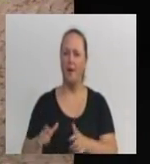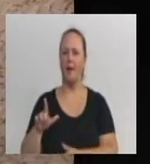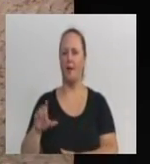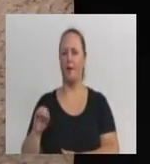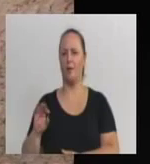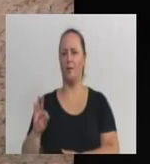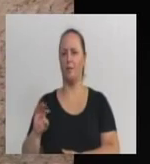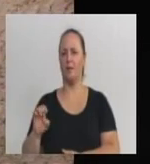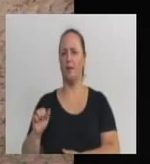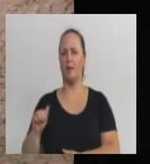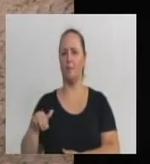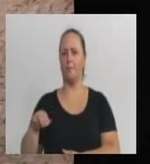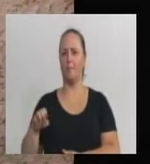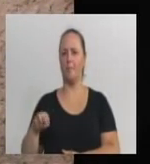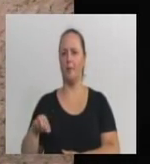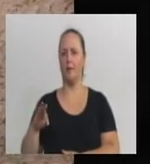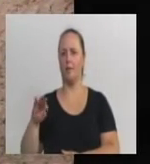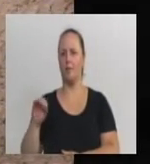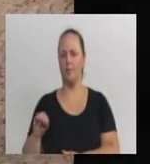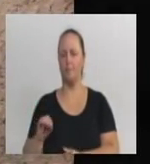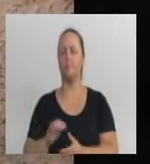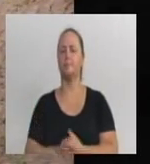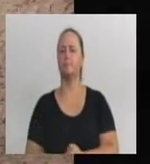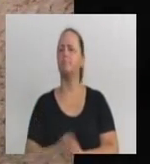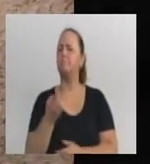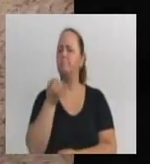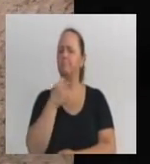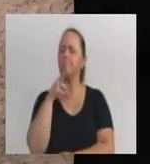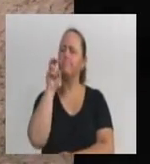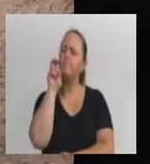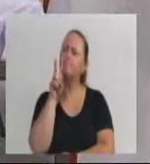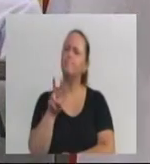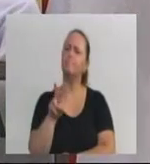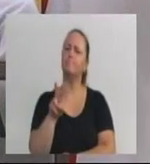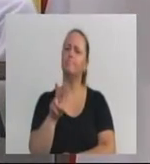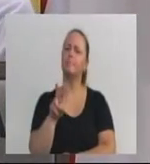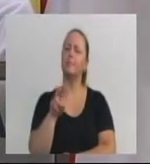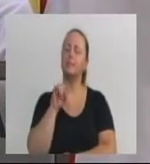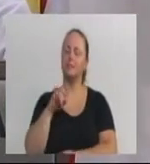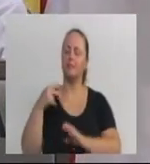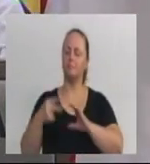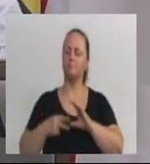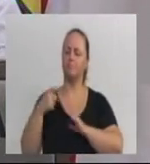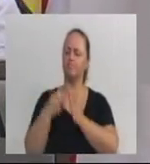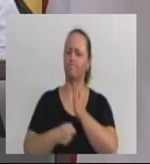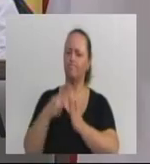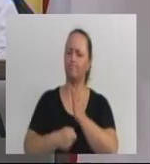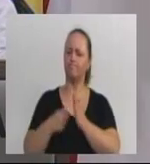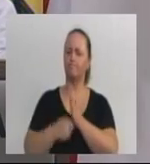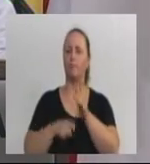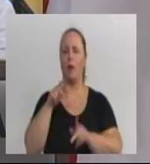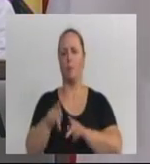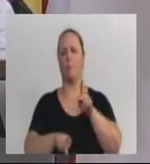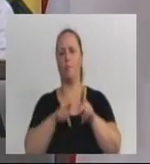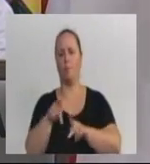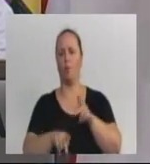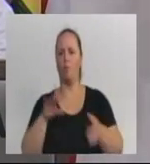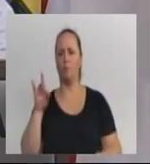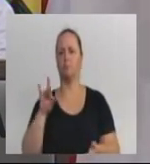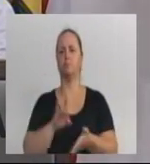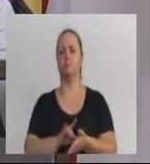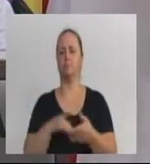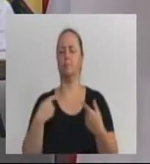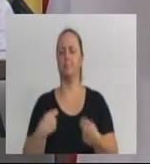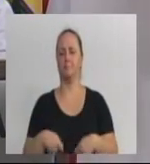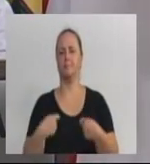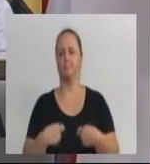atendido. Como é bom a gente poder, dentro dessa casa, lutar por aquilo que o povo realmente precisa. Também gostaria também de falar